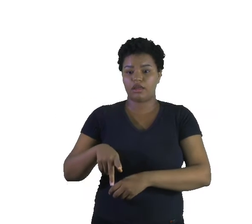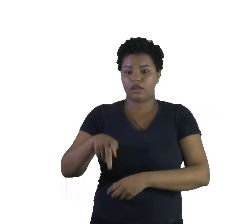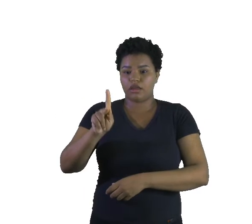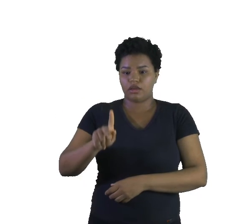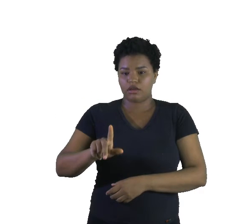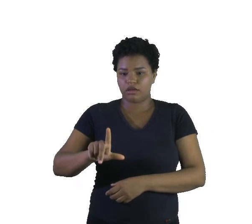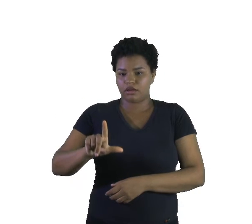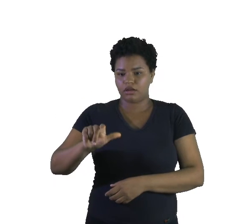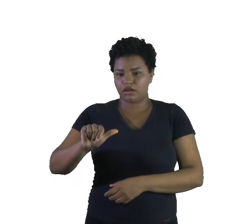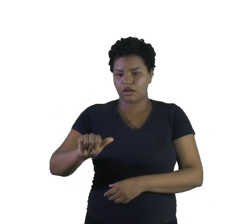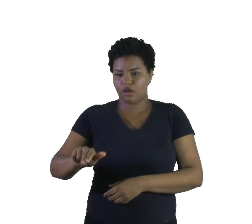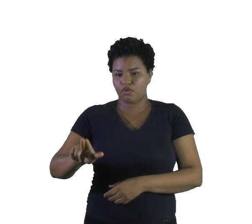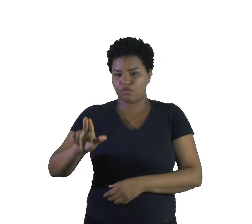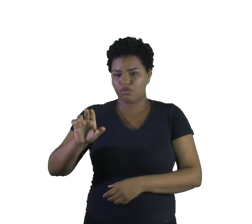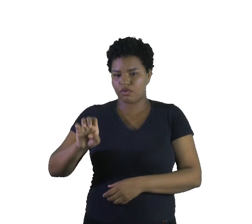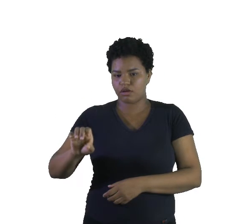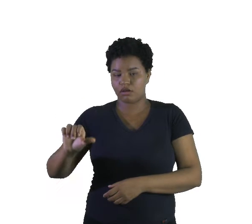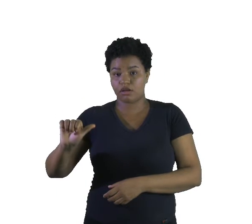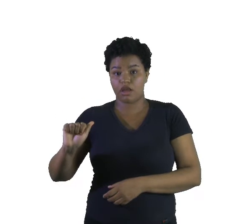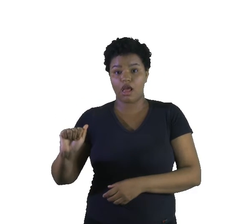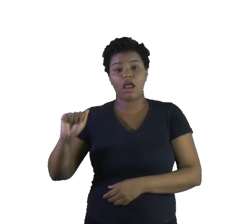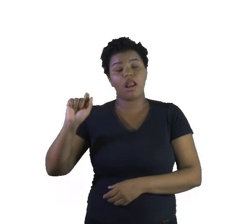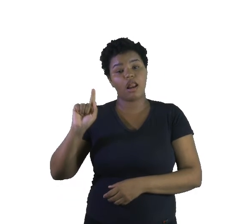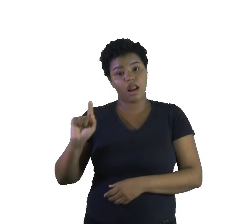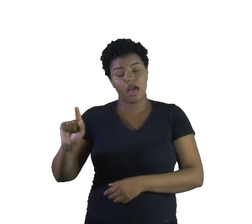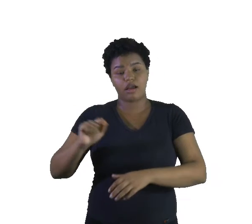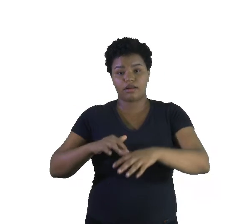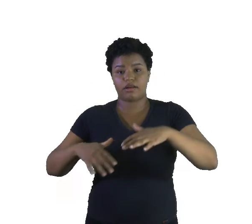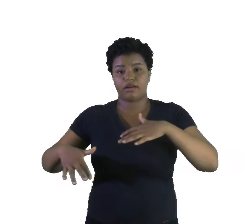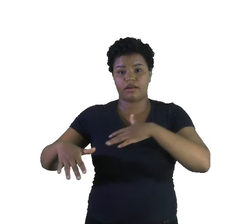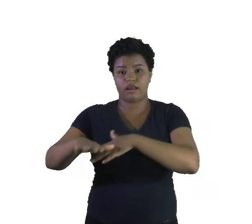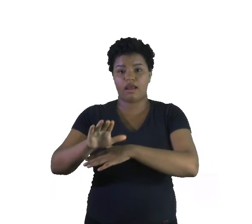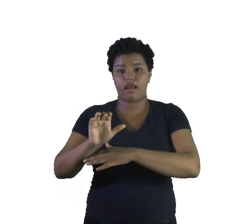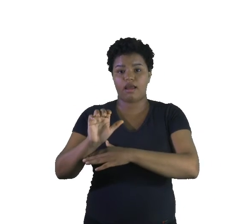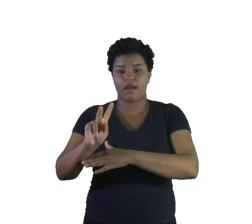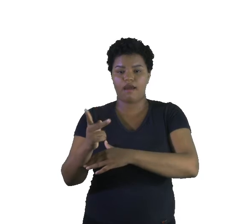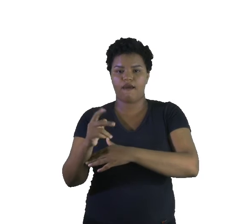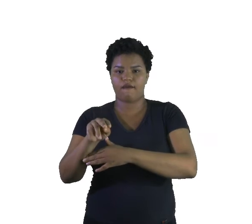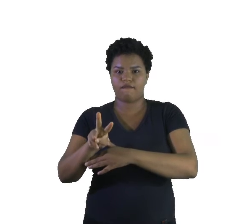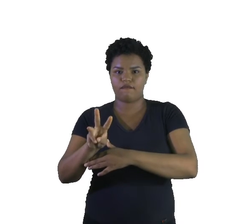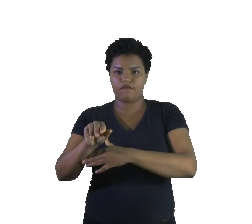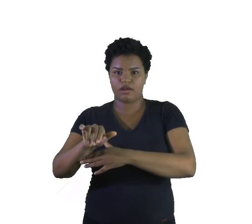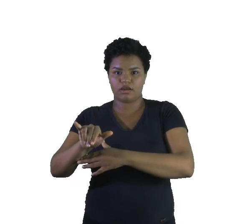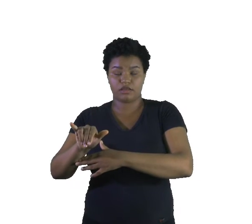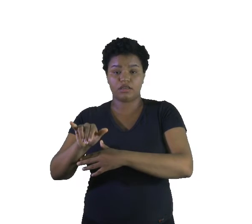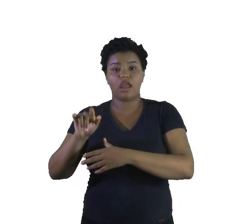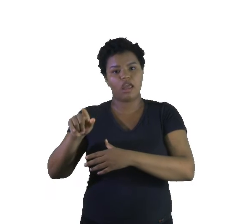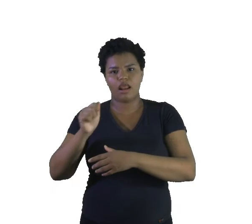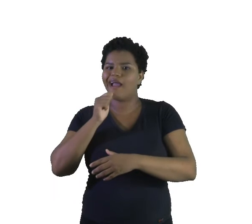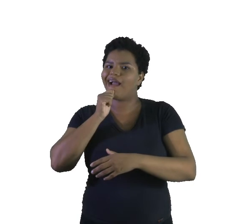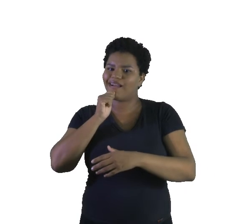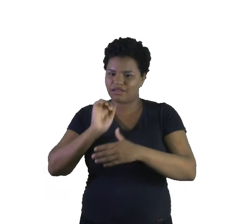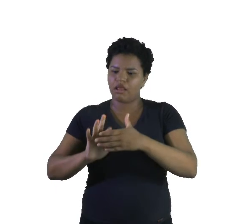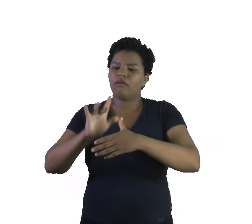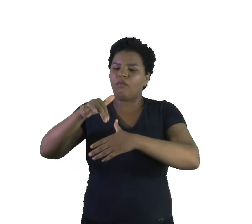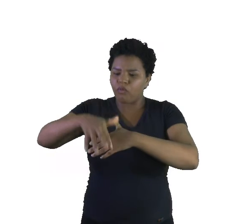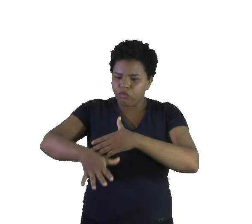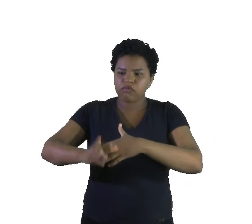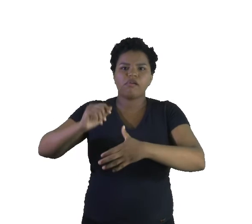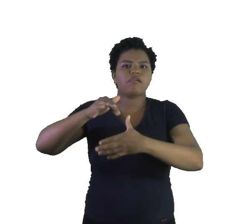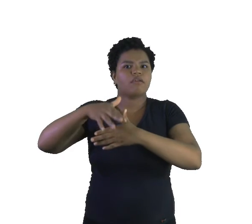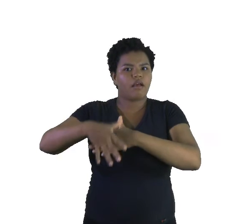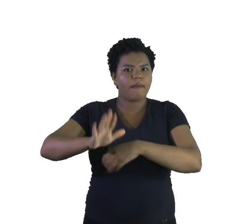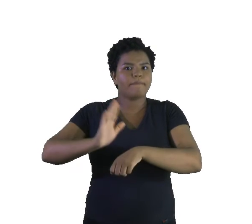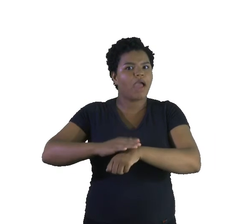no Havaí. Inclusive, ele ainda está em atividade, de forma ininterrupta, há mais de 30